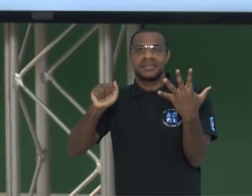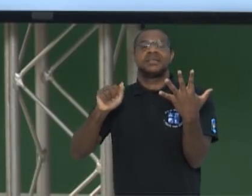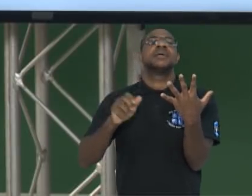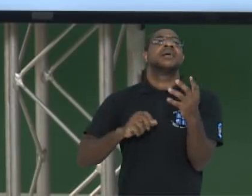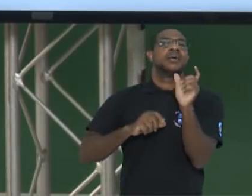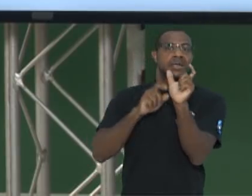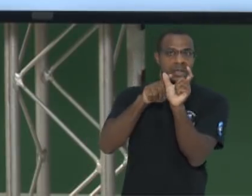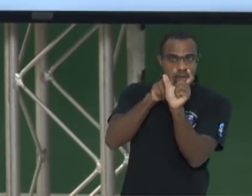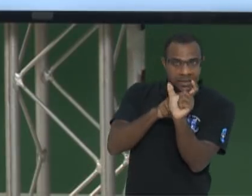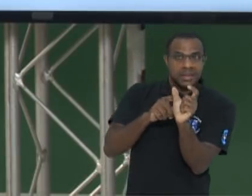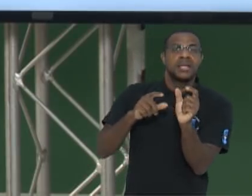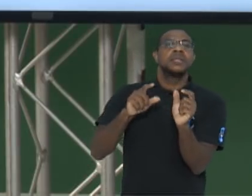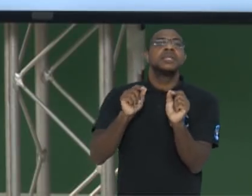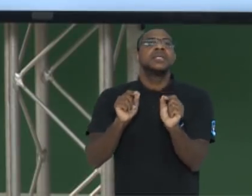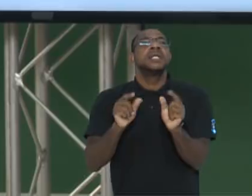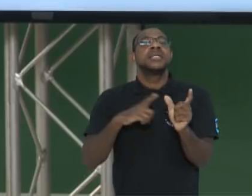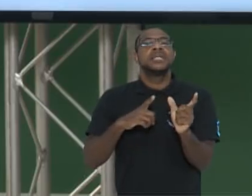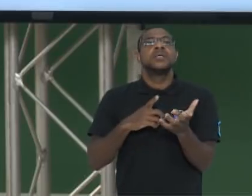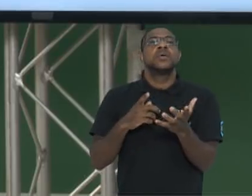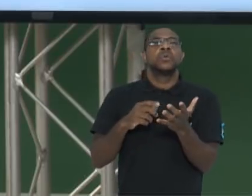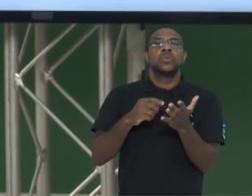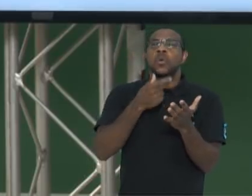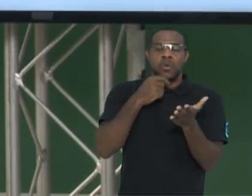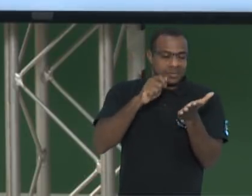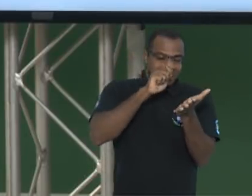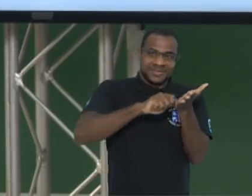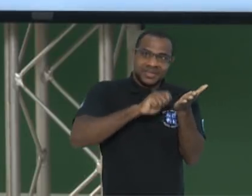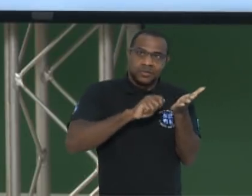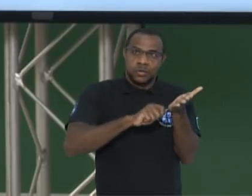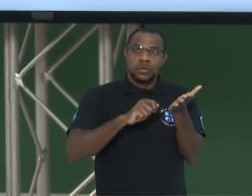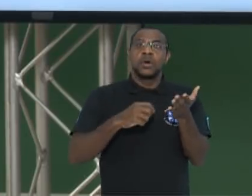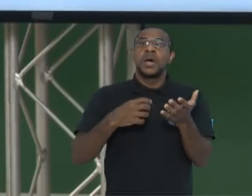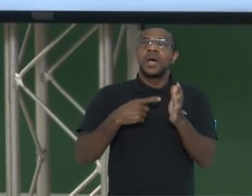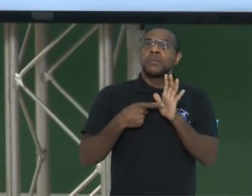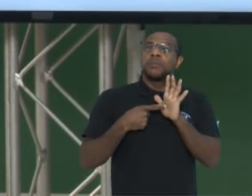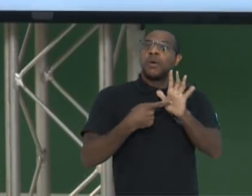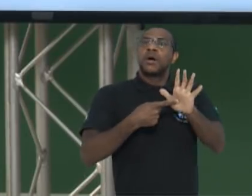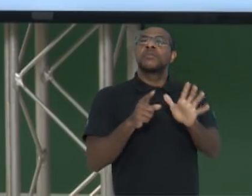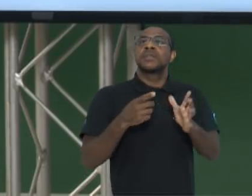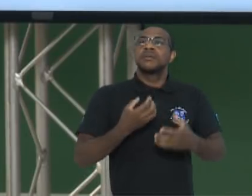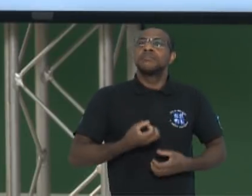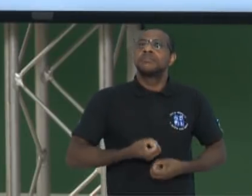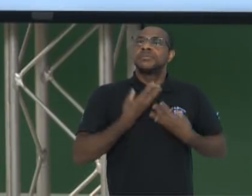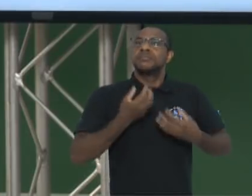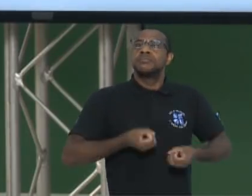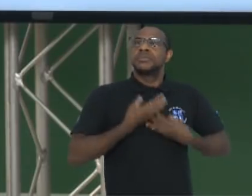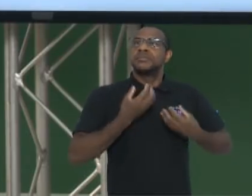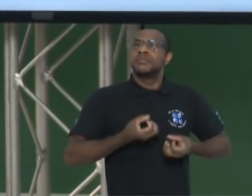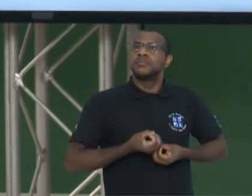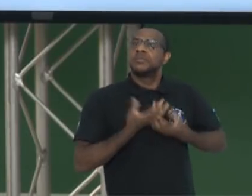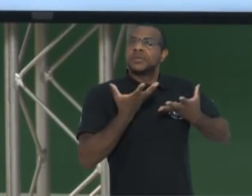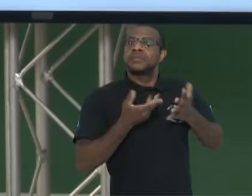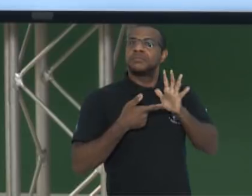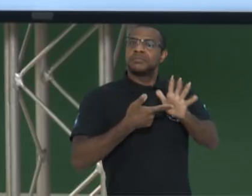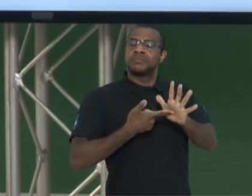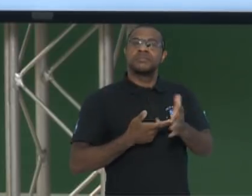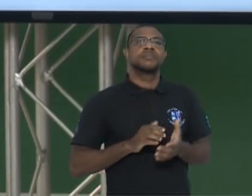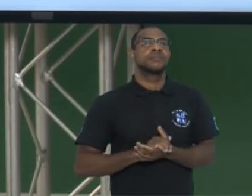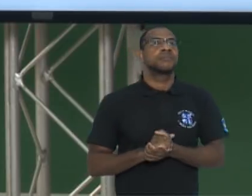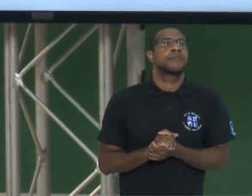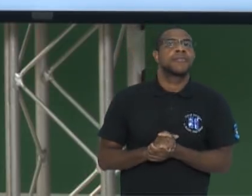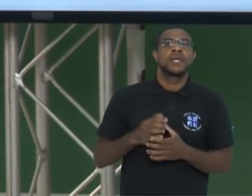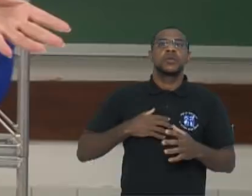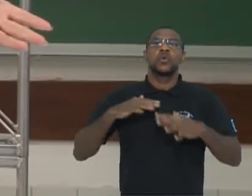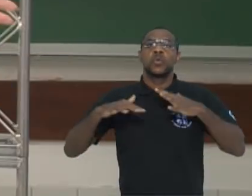o eu lírico tenta desencadear no leitor um desses 5 sentidos, ele tenta provocar um efeito sinestésico. Certo? De posse